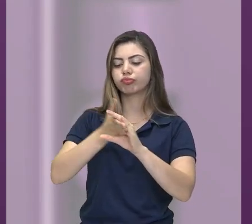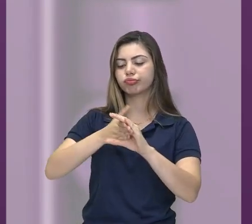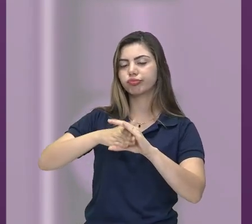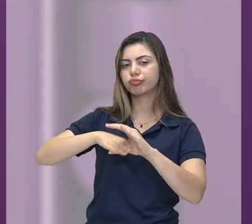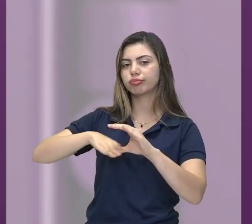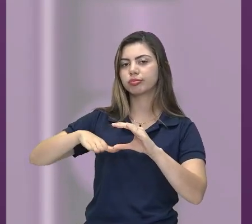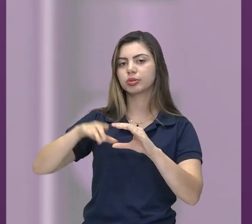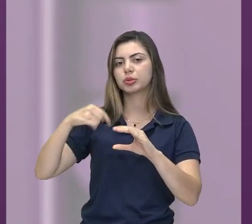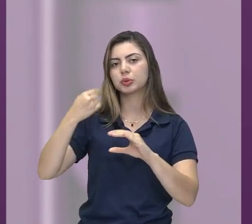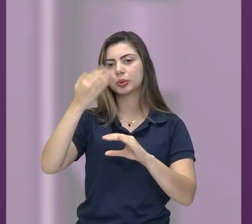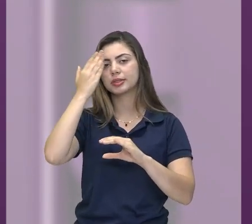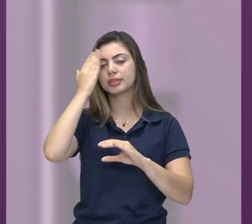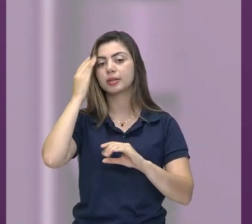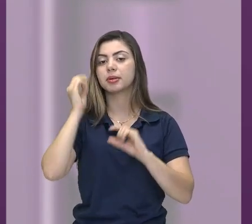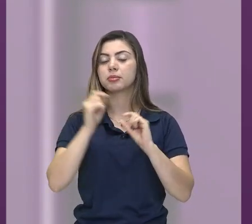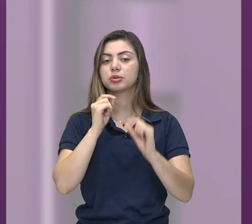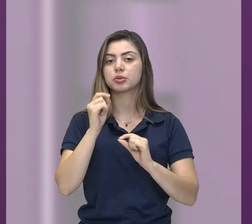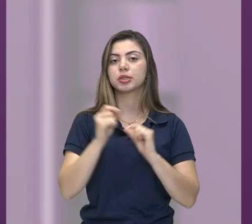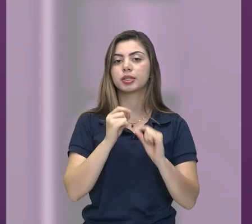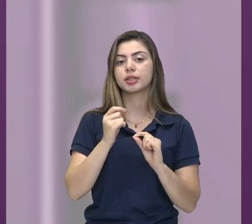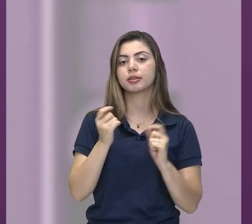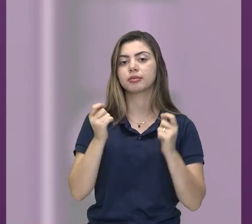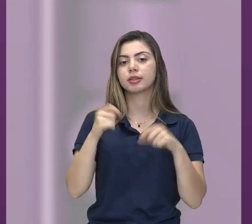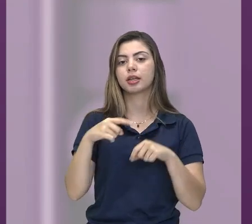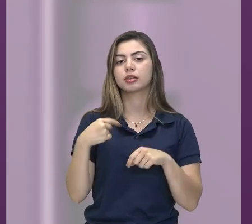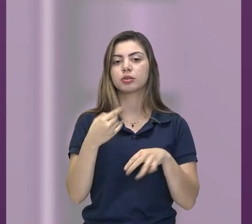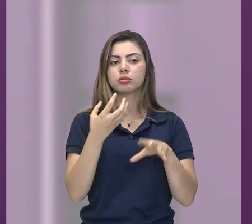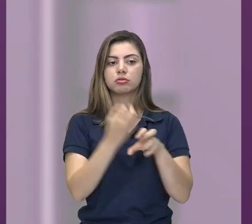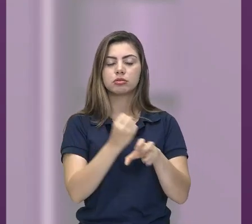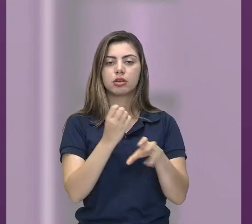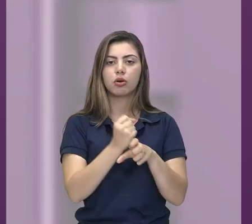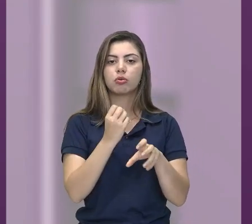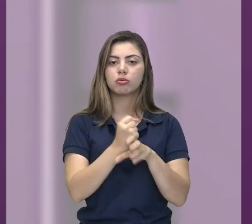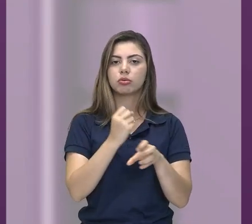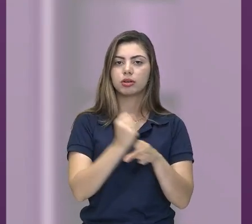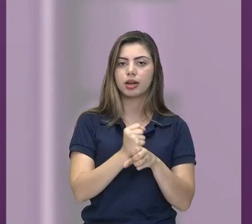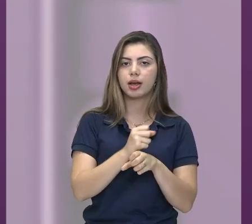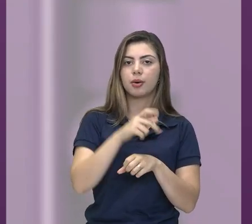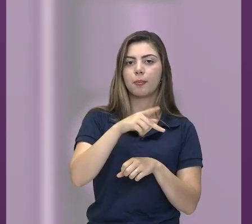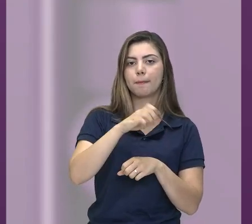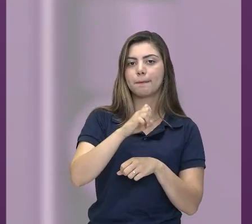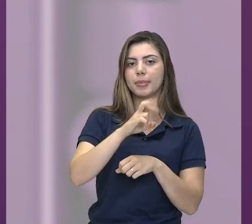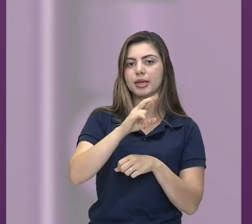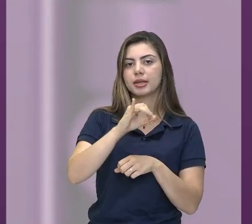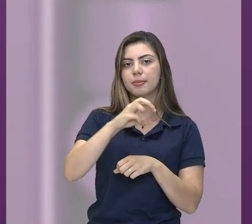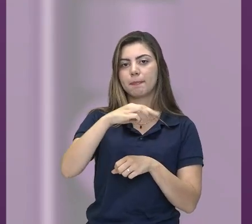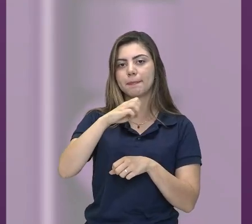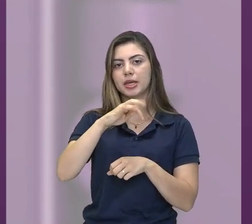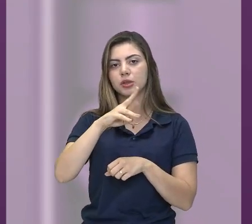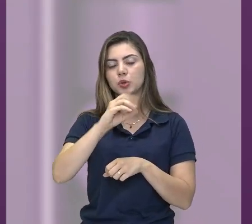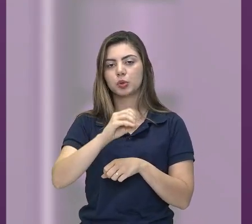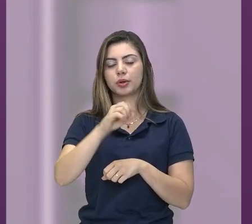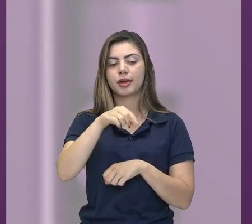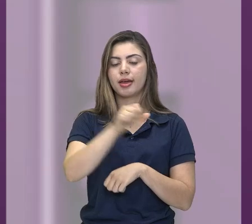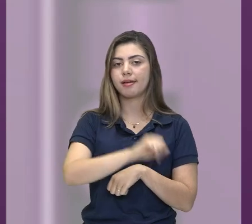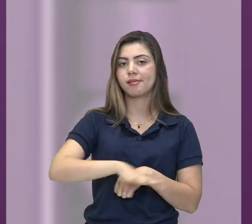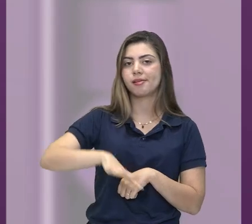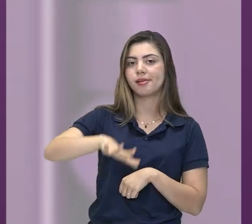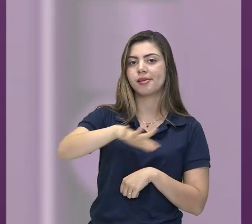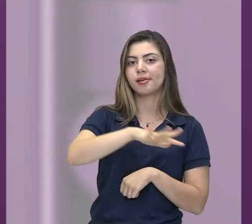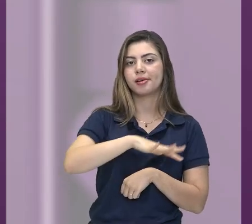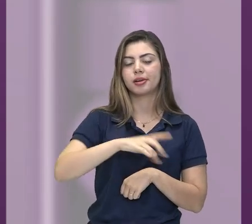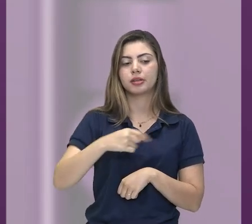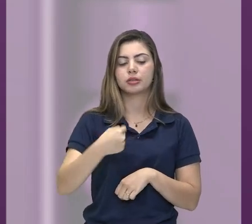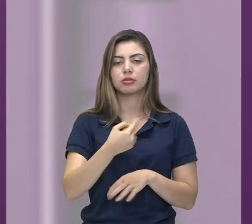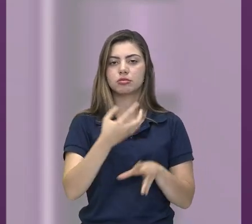circunferência, a gente pode calcular ali o seu perímetro, né, circunferência ali, quando a gente calcula o perímetro